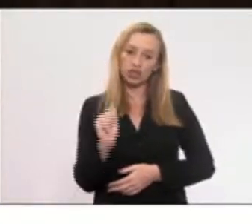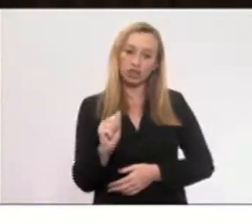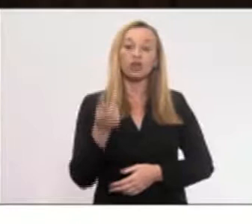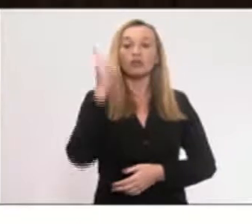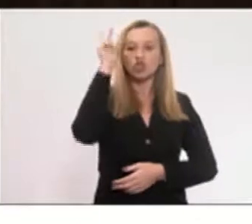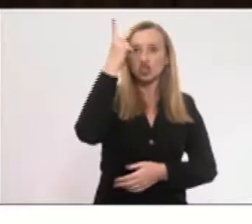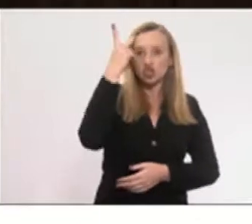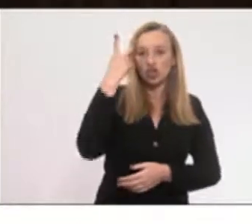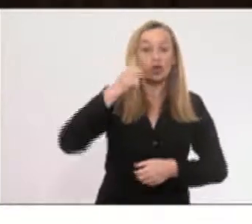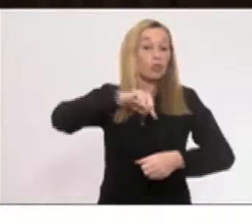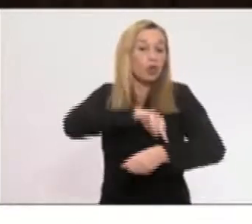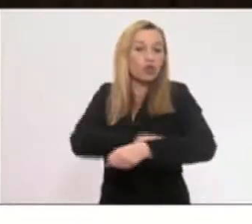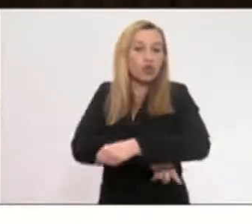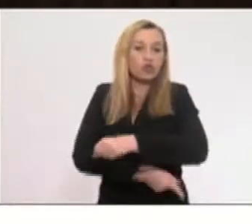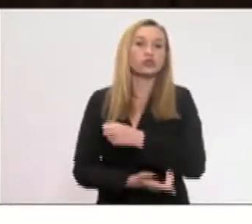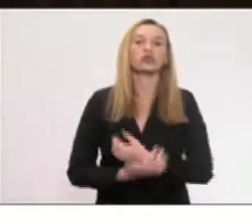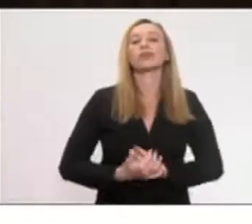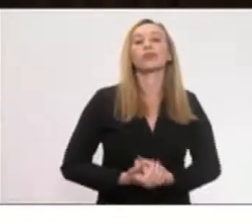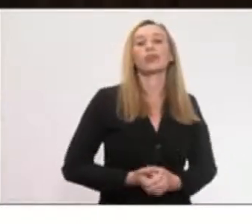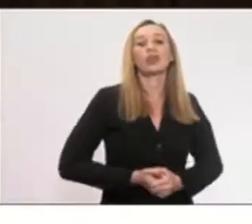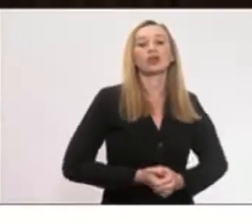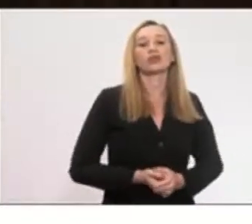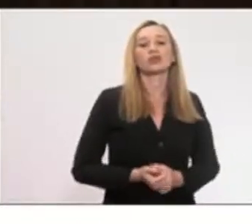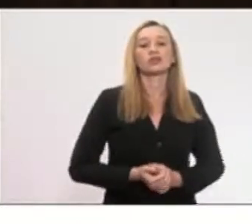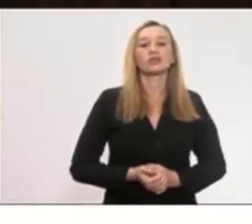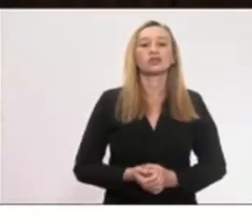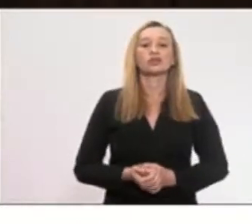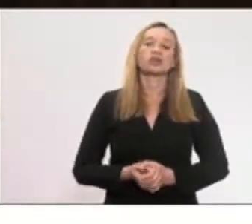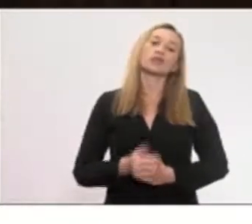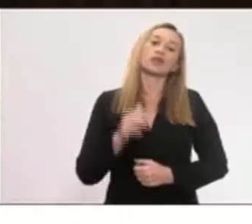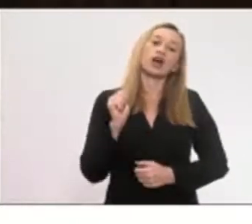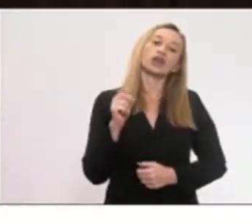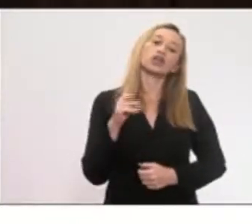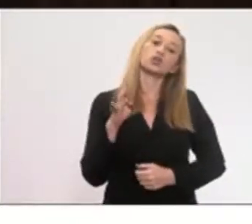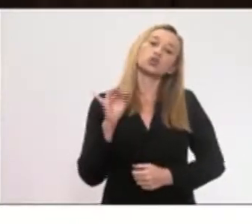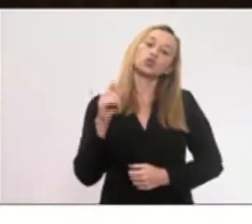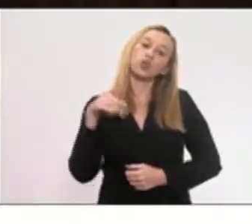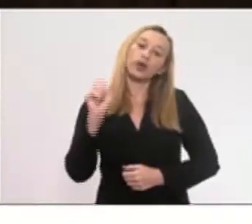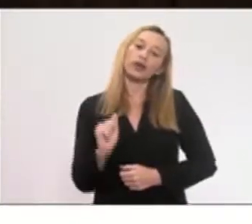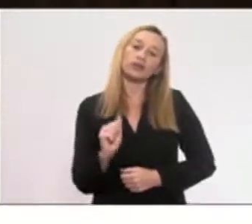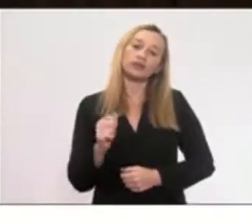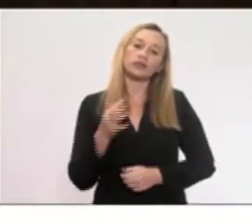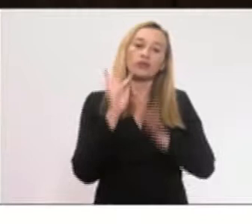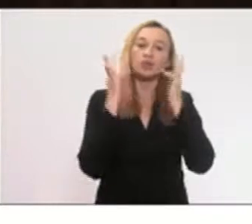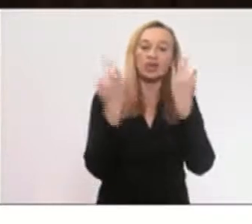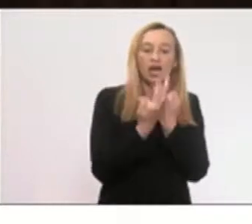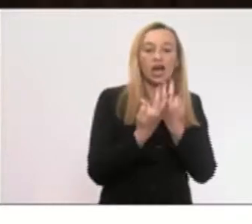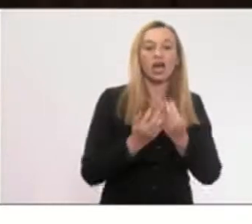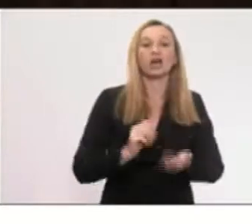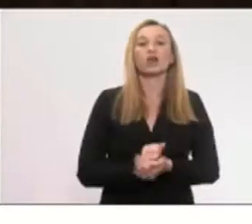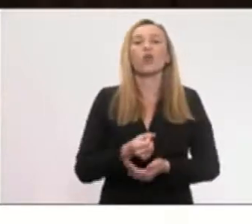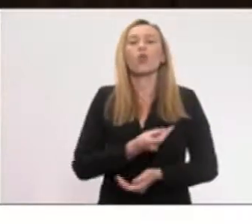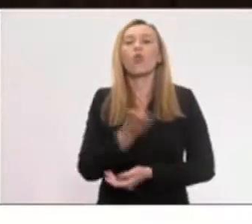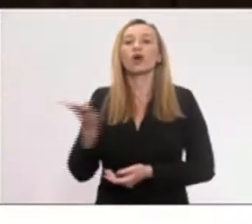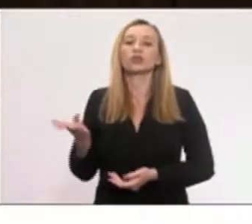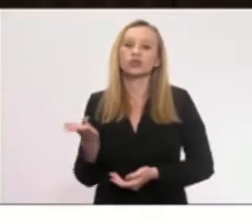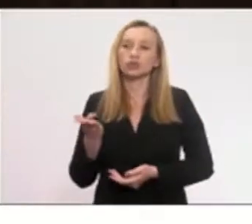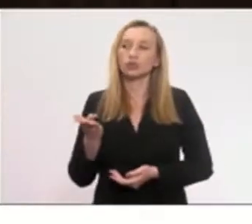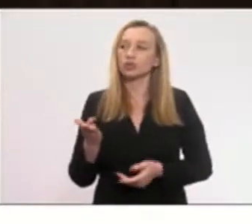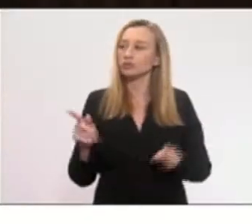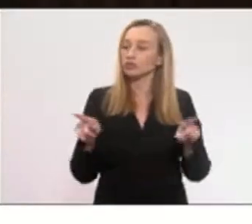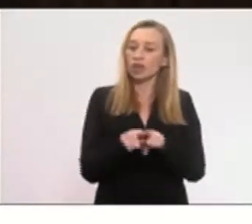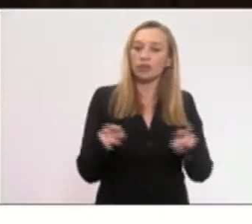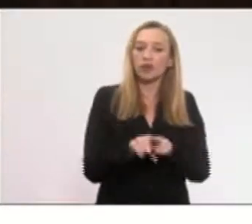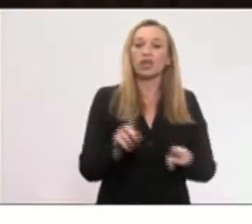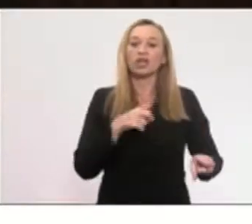profunda com a questão da agricultura familiar e do quanto isso também